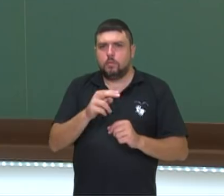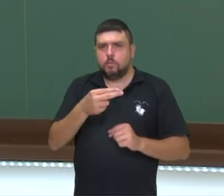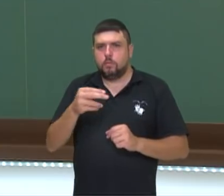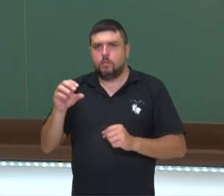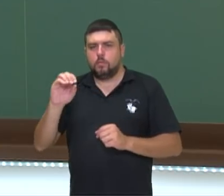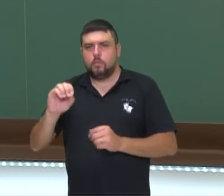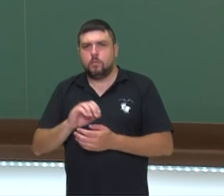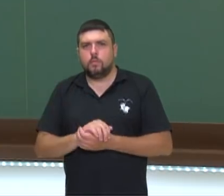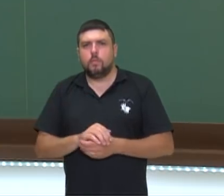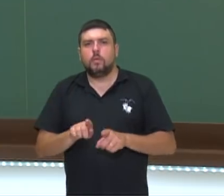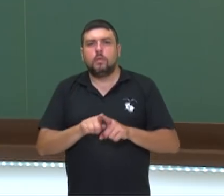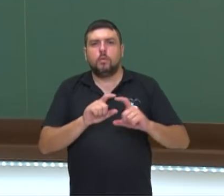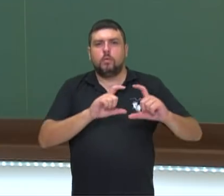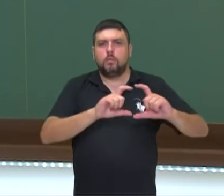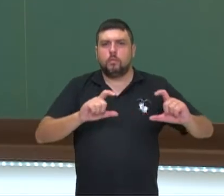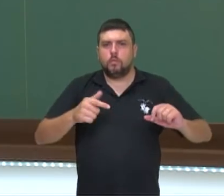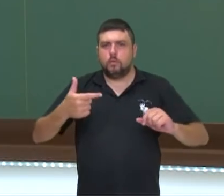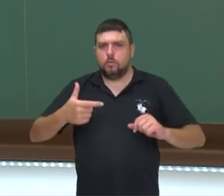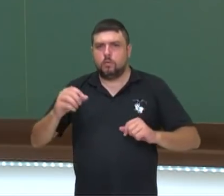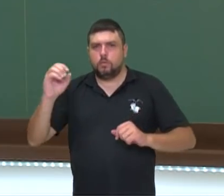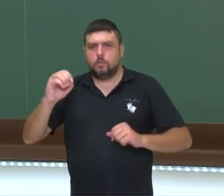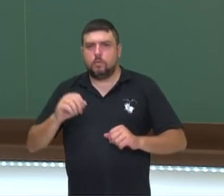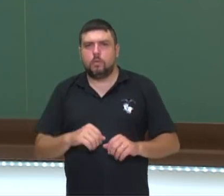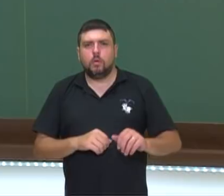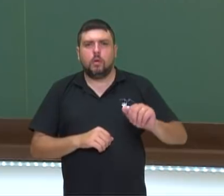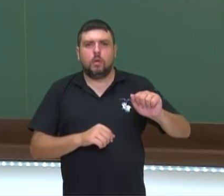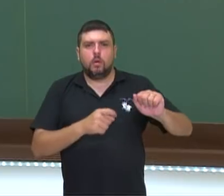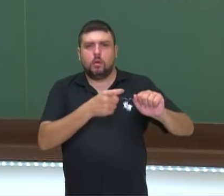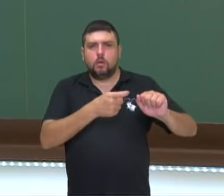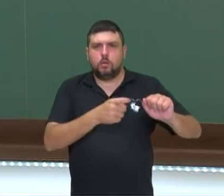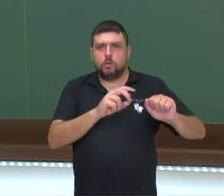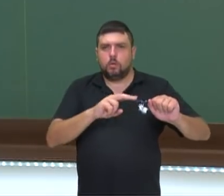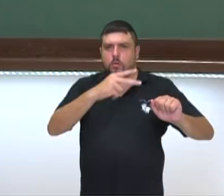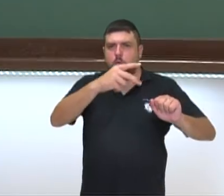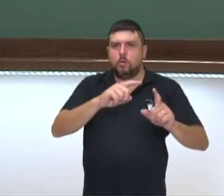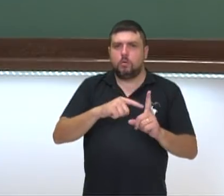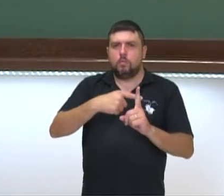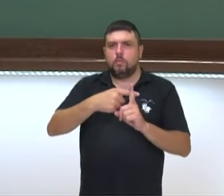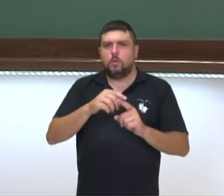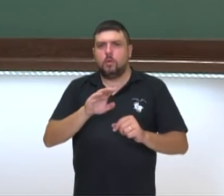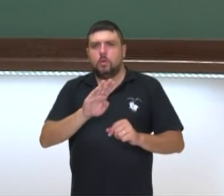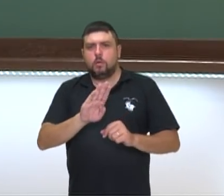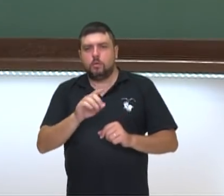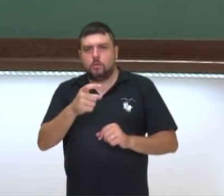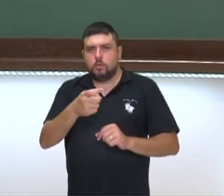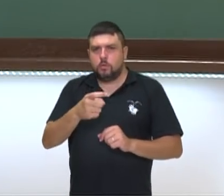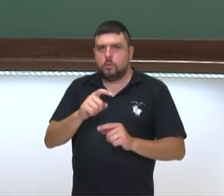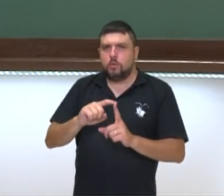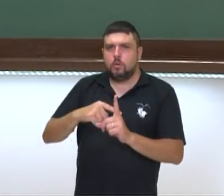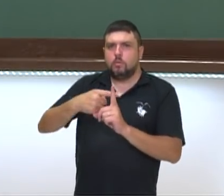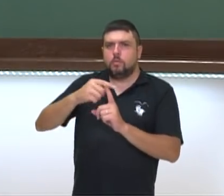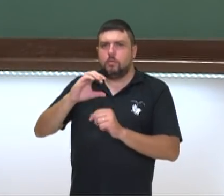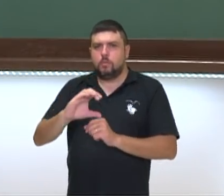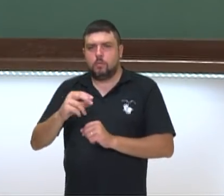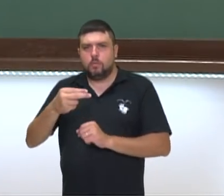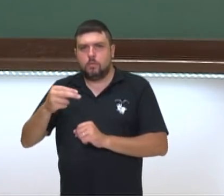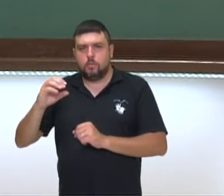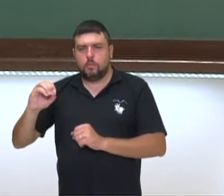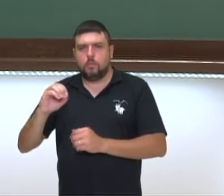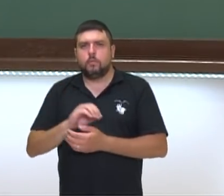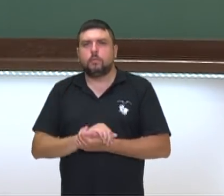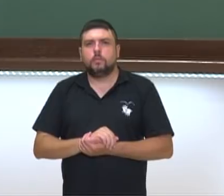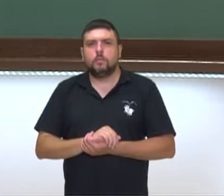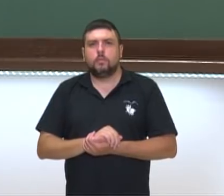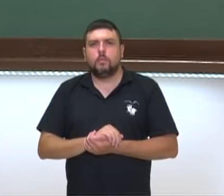da equação de segundo grau é ax ao quadrado mais bx mais c igual a 0. Temos,